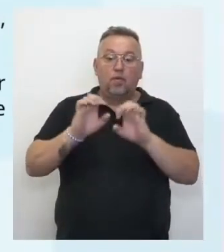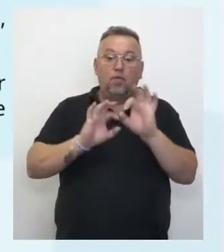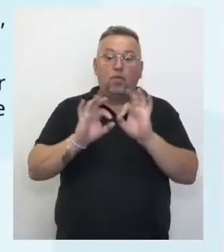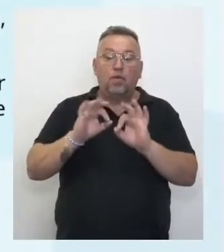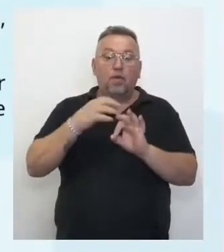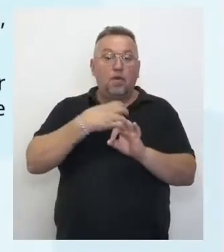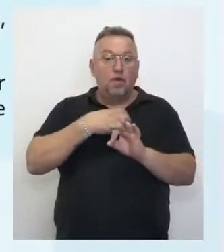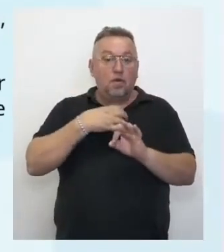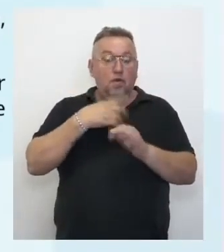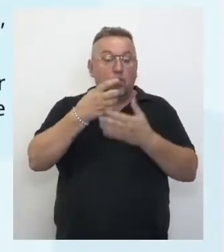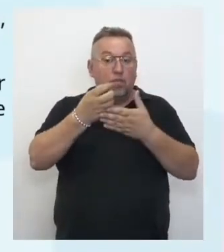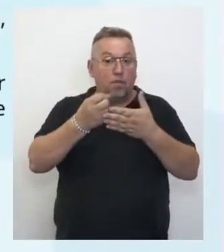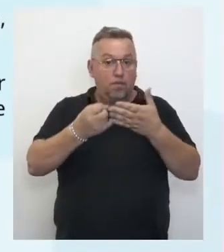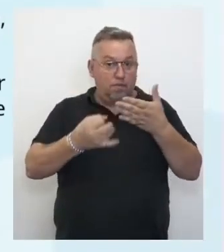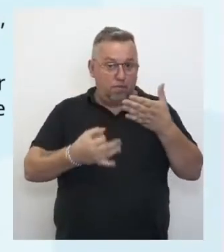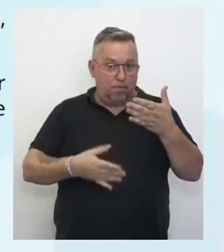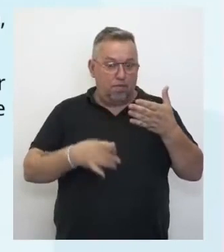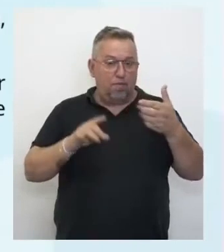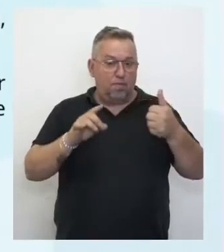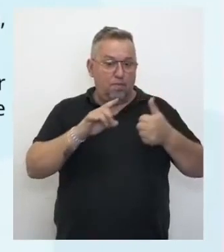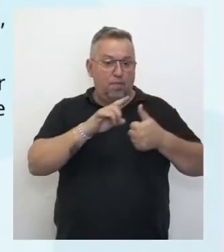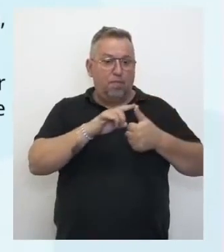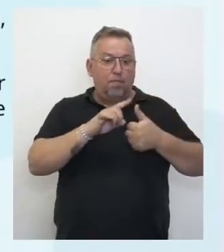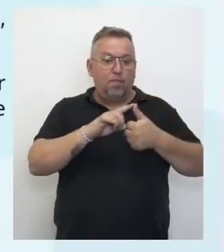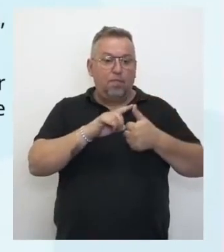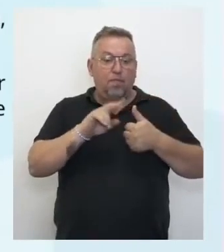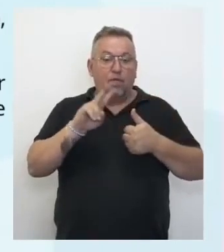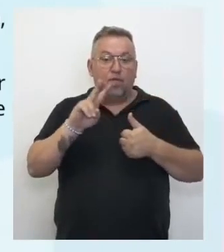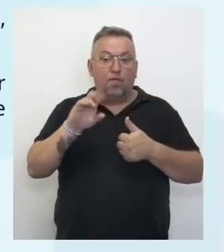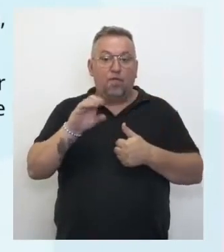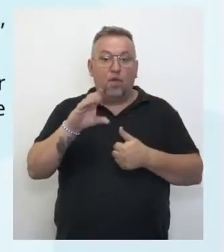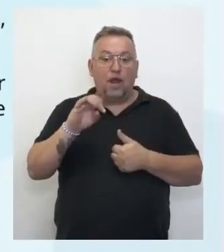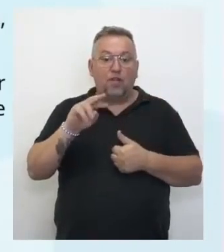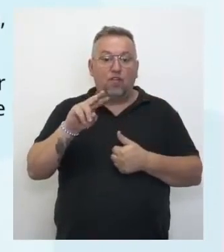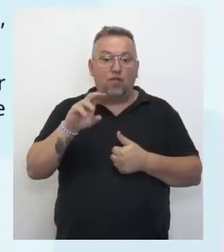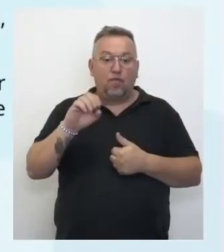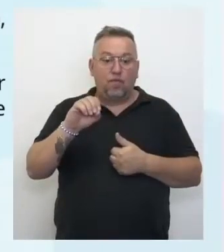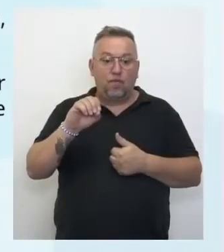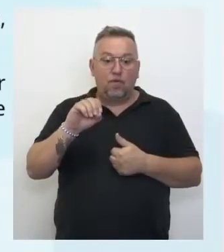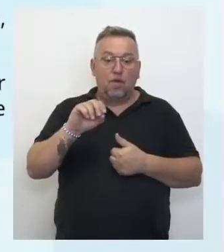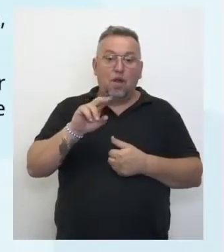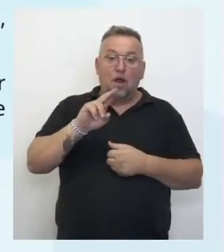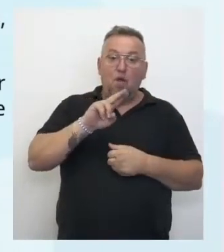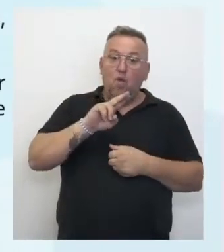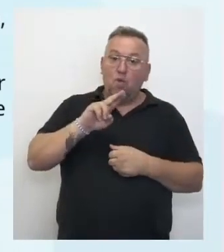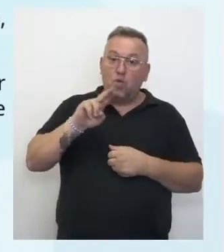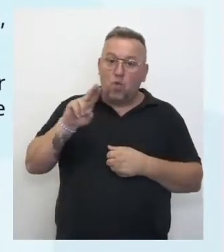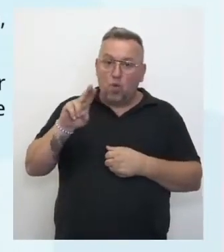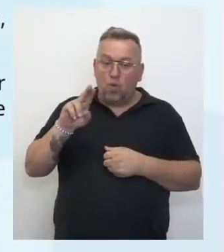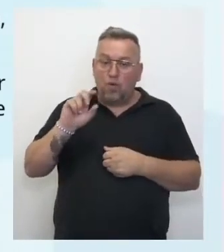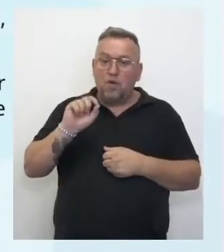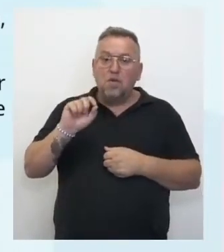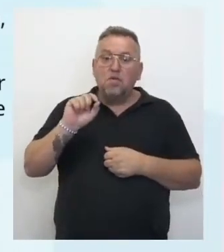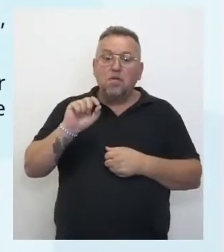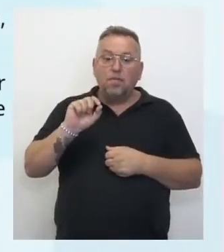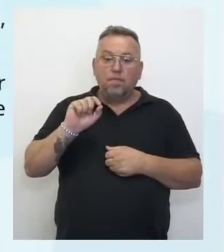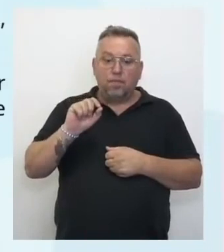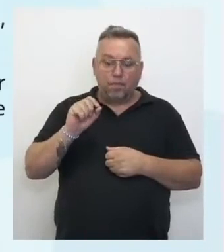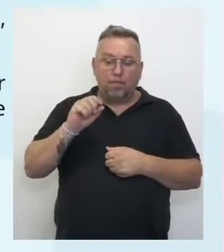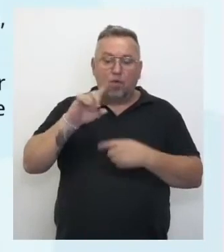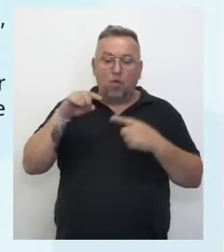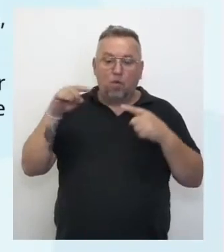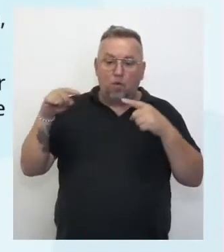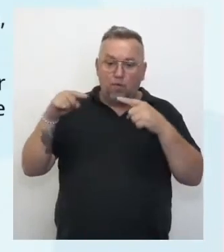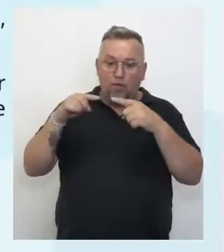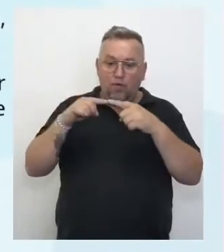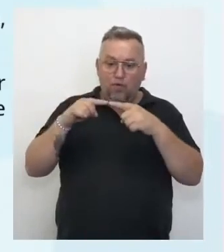Estruturalmente, ele compõe das seguintes particularidades. Ele tem um vocativo, que no caso aí é para quem está destinado, né, o nome